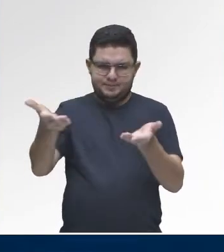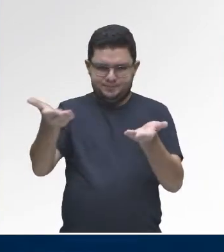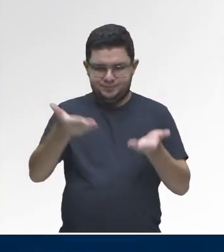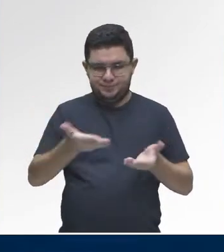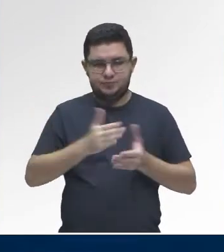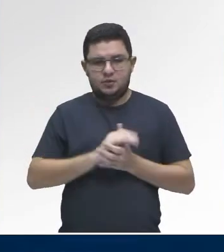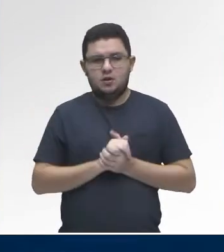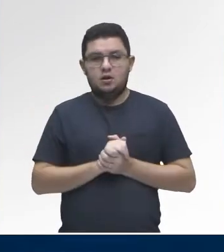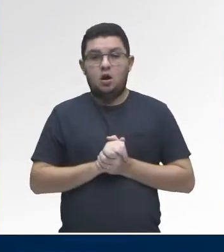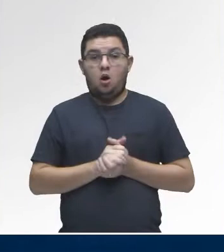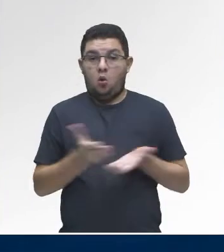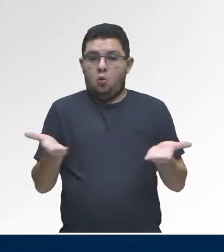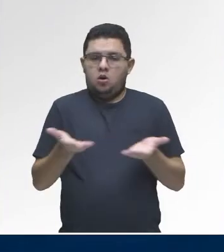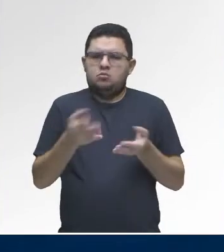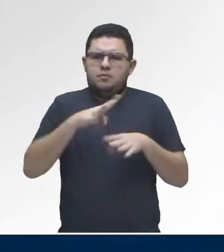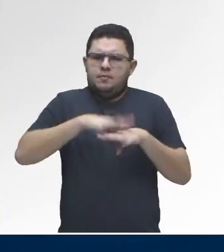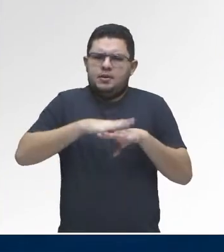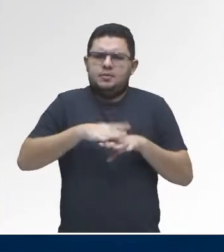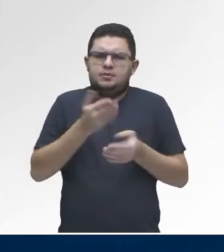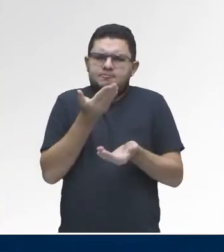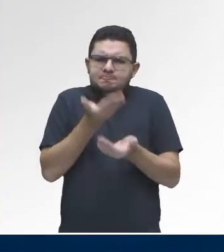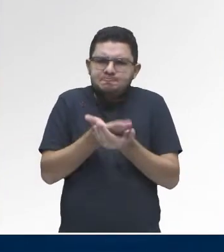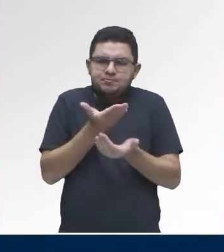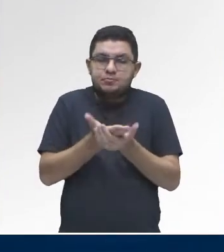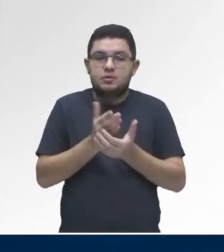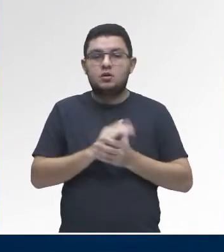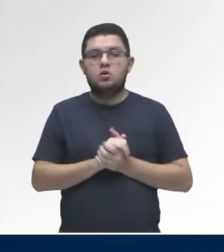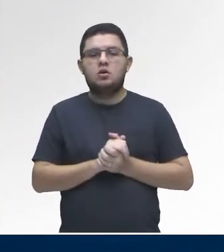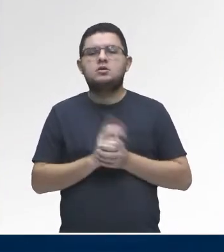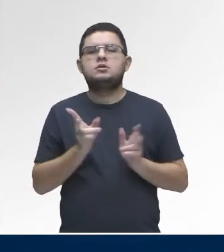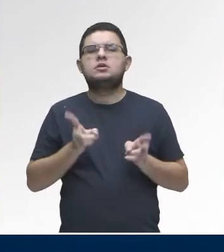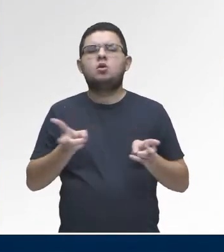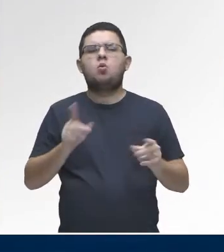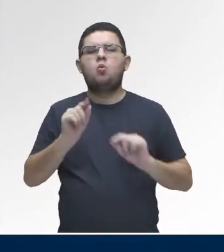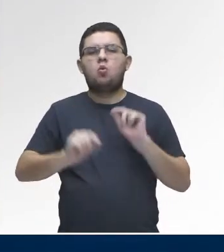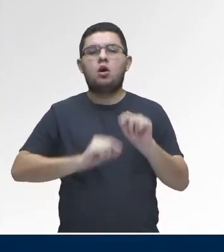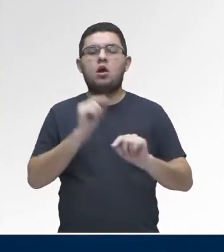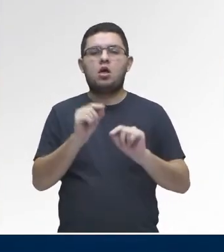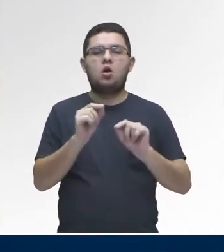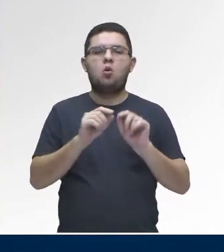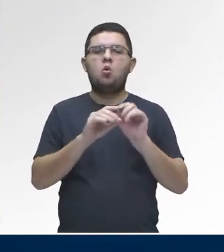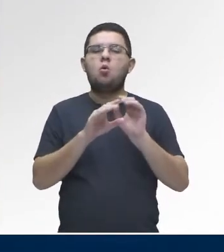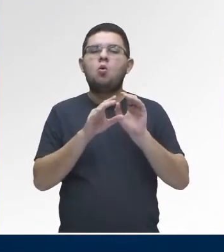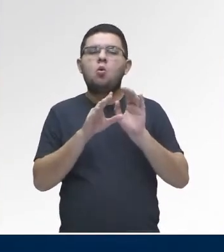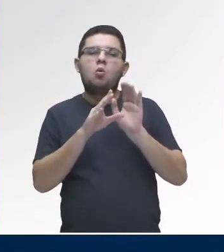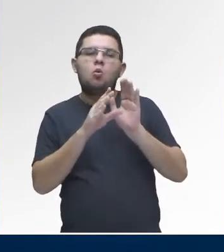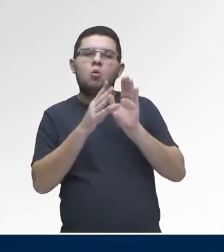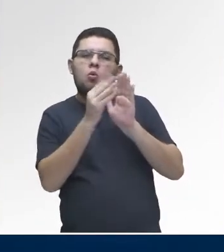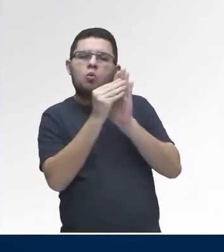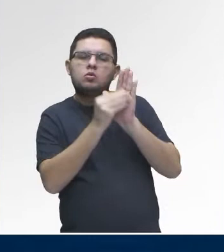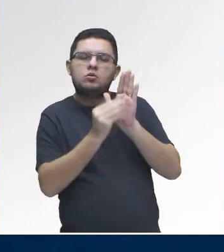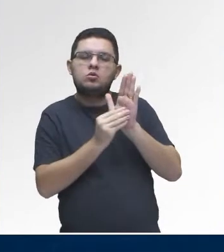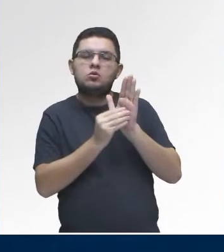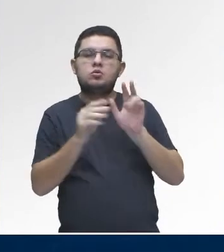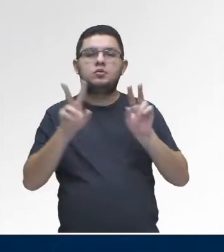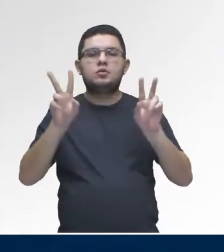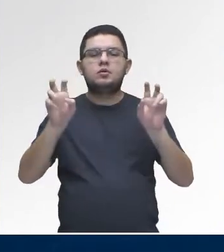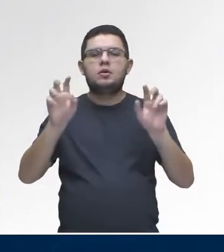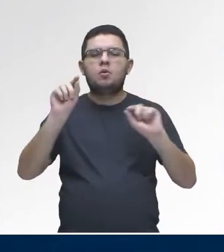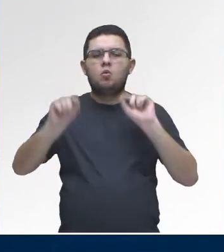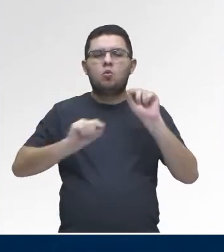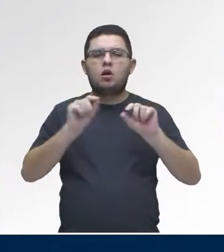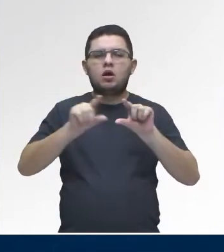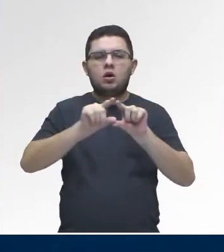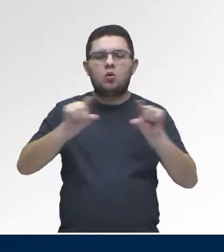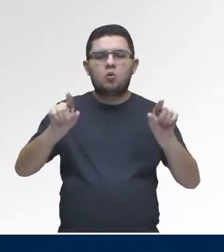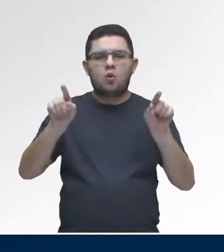matemática, continuando aí com o nosso conteúdo de equações. E a gente, antes de começar a aula, sempre faz aí uma revisão, né, do que a gente viu